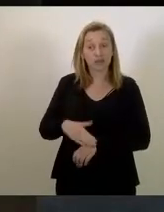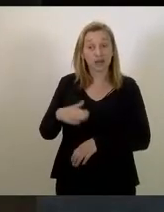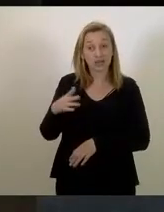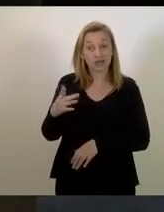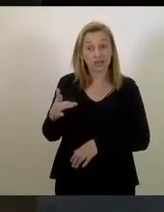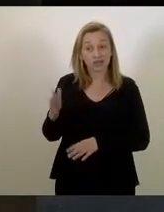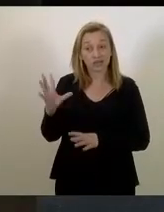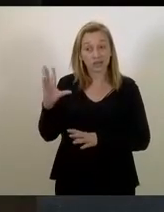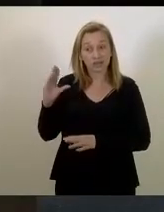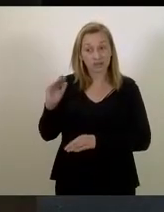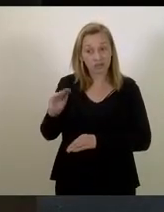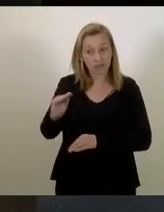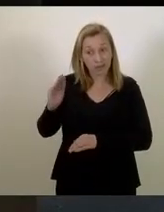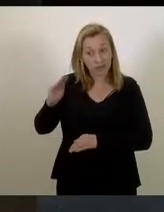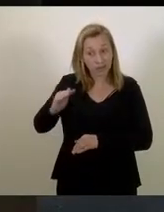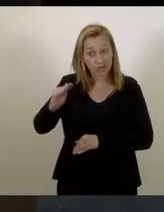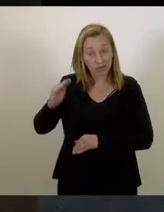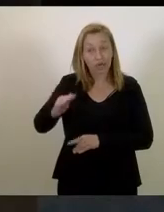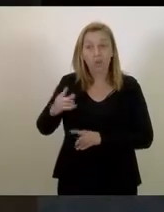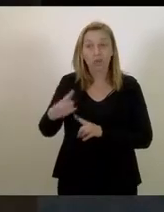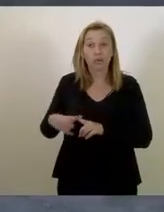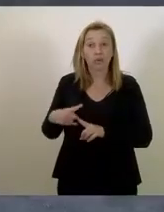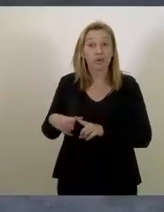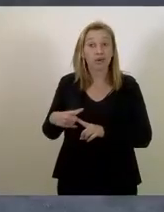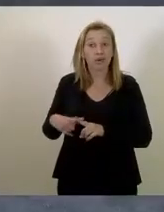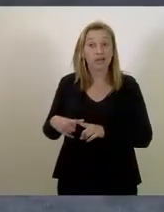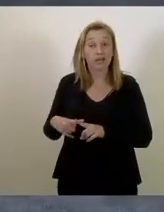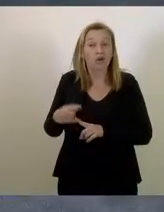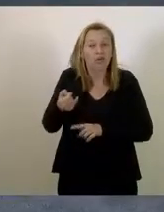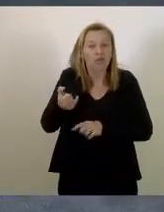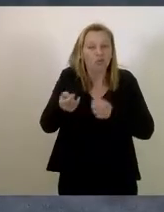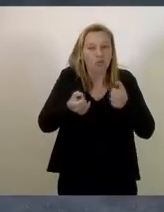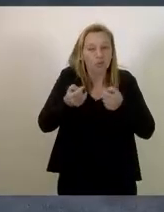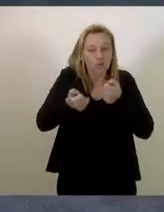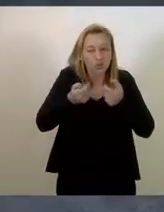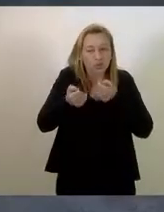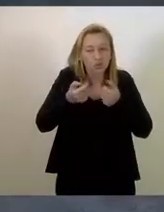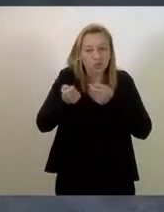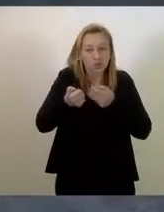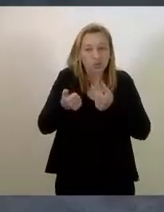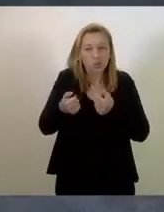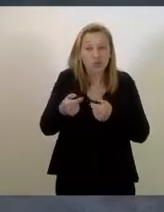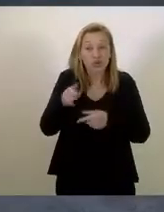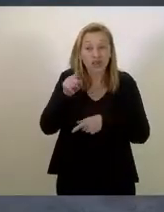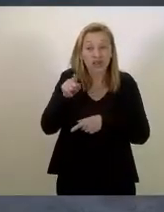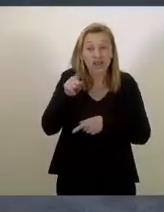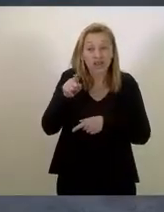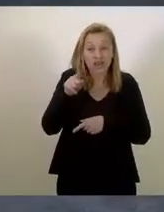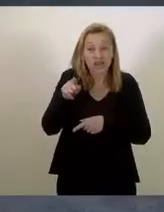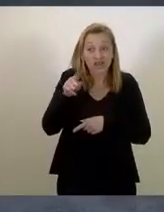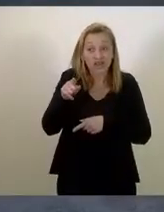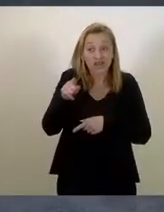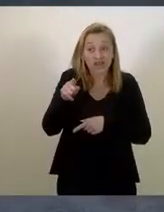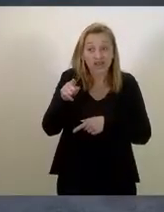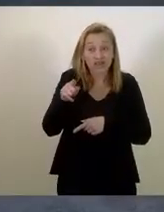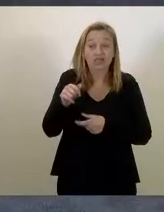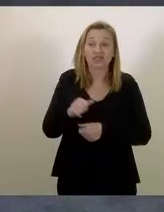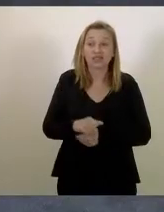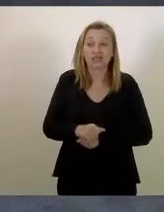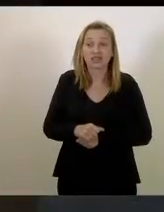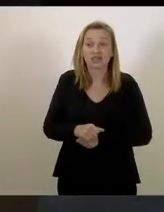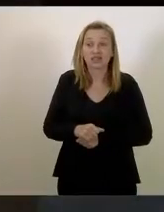até é até é porque aos poucos ele está sendo pedagogicamente